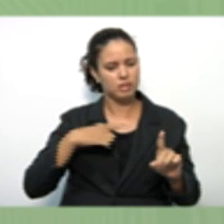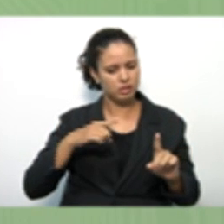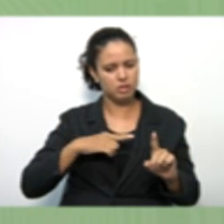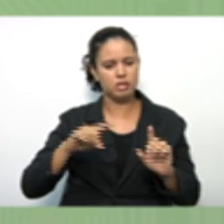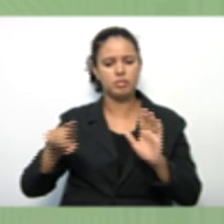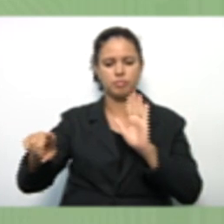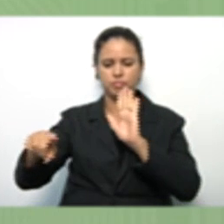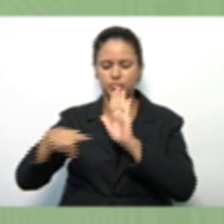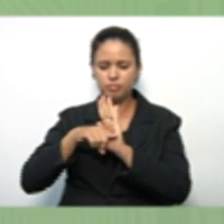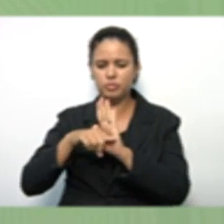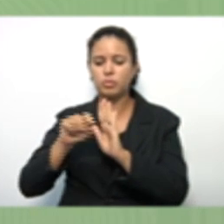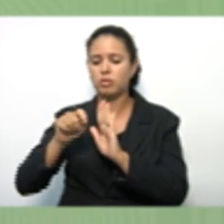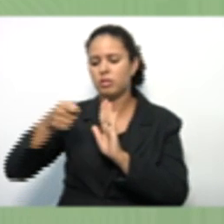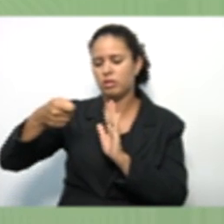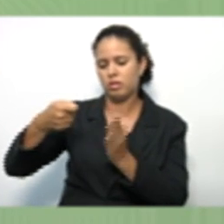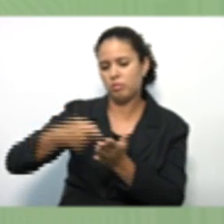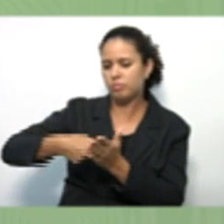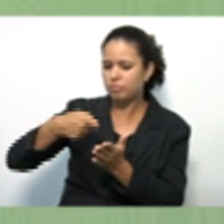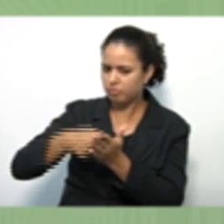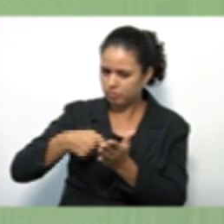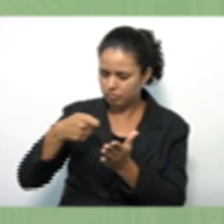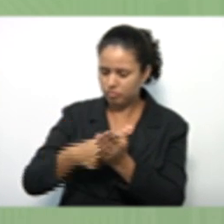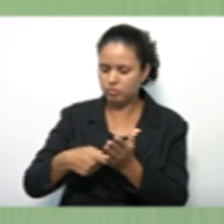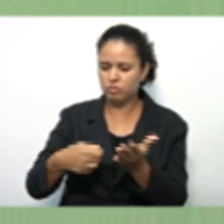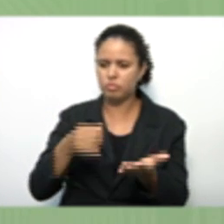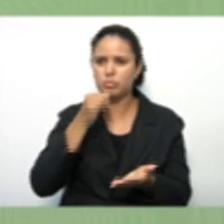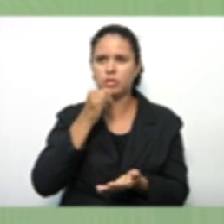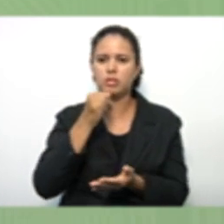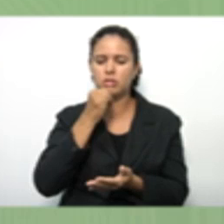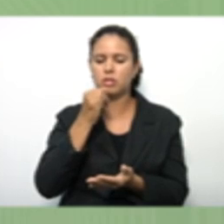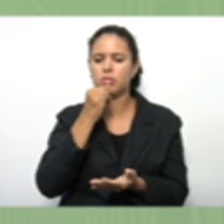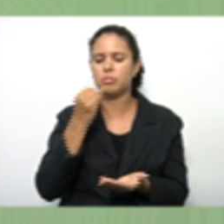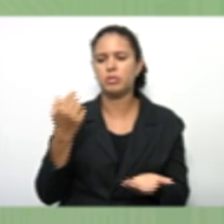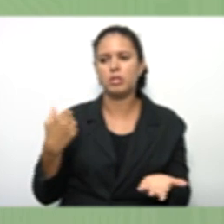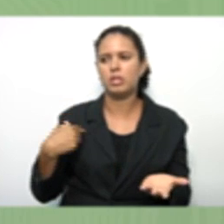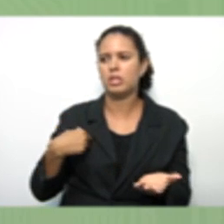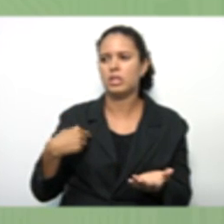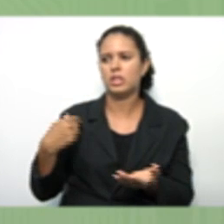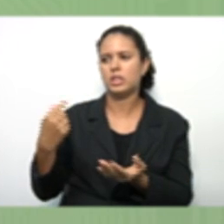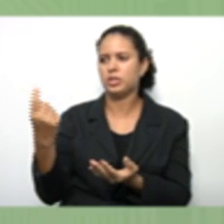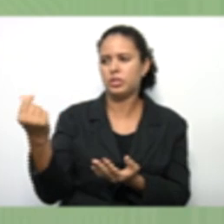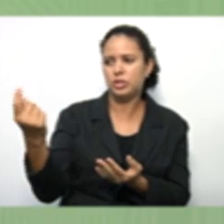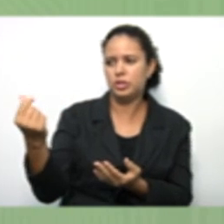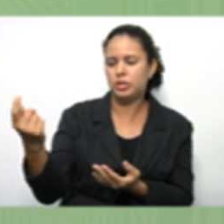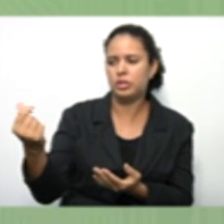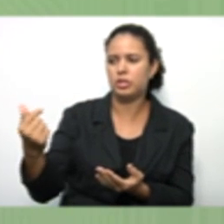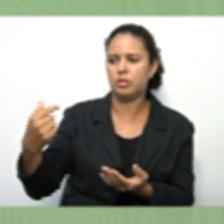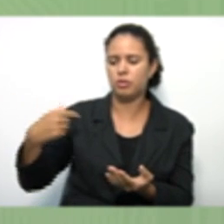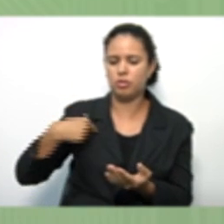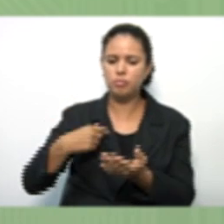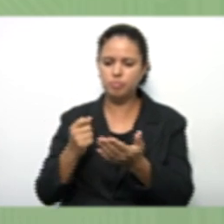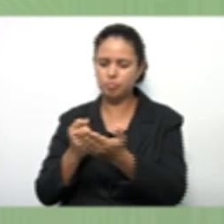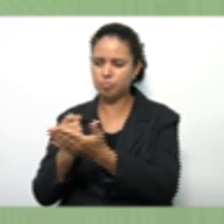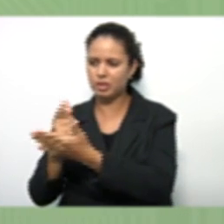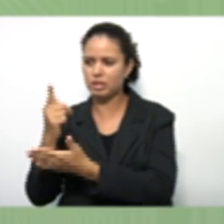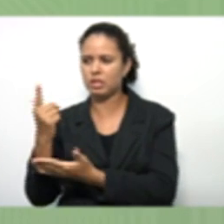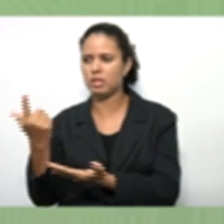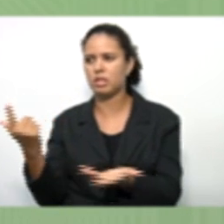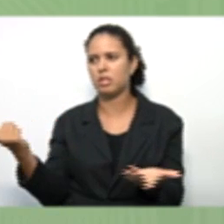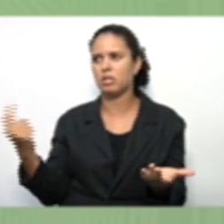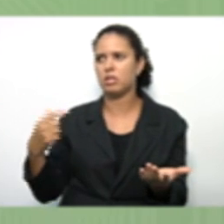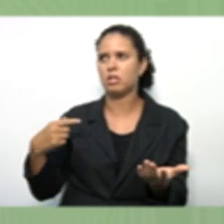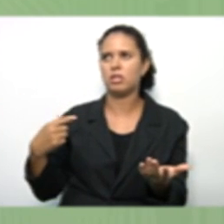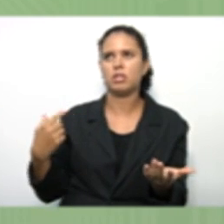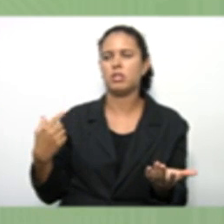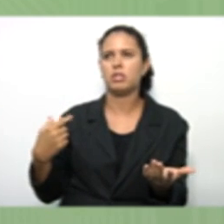A obrigação é o quê? Do mesmo jeito que você tem o dinheiro para receber do seu irmão, tem a parte da dívida. Aquela parte que